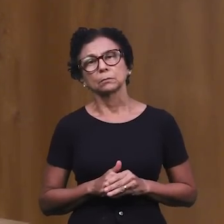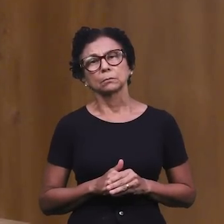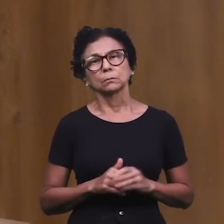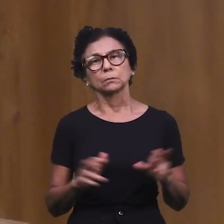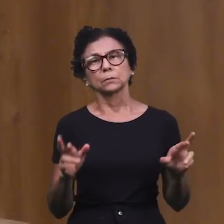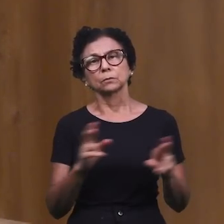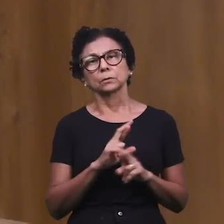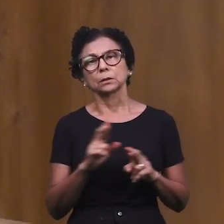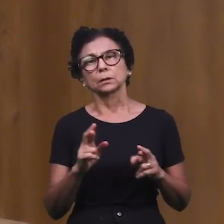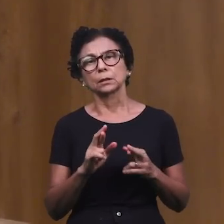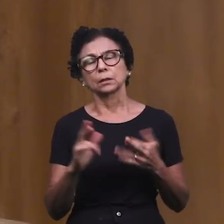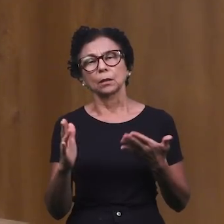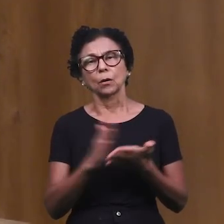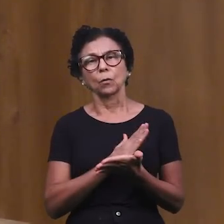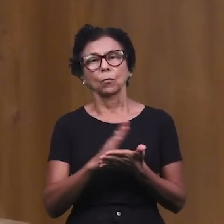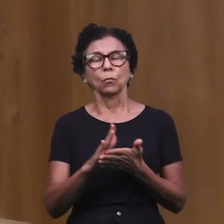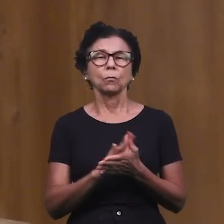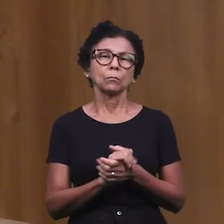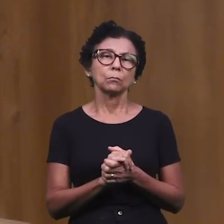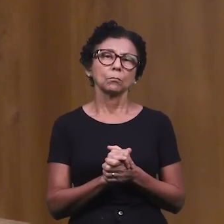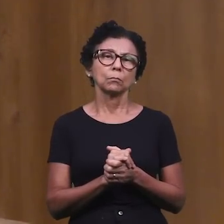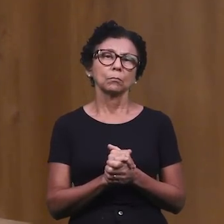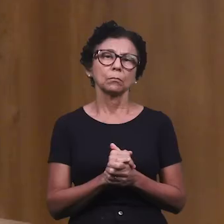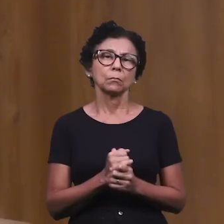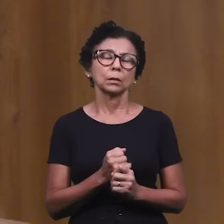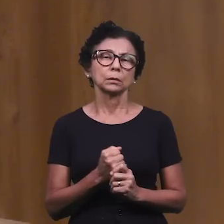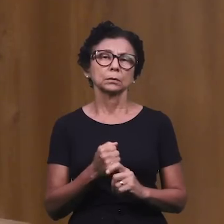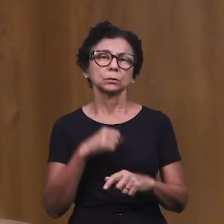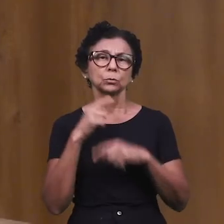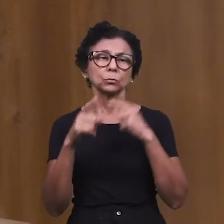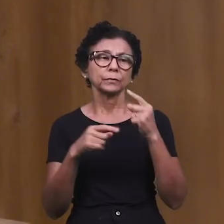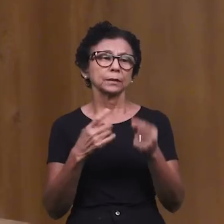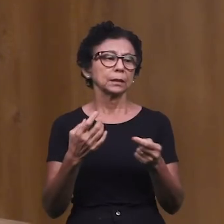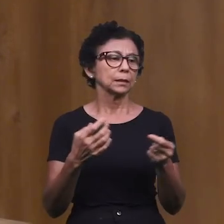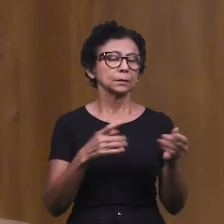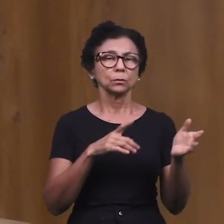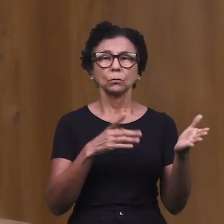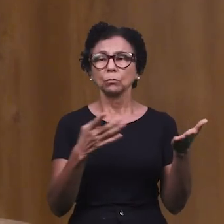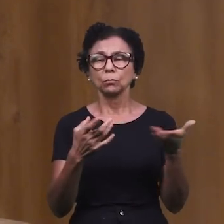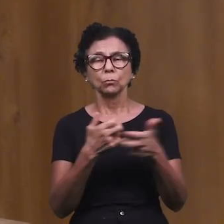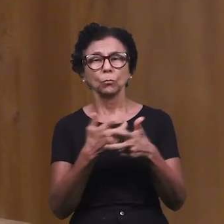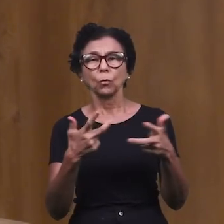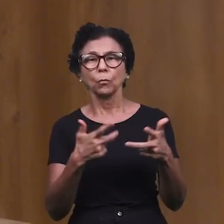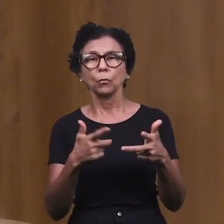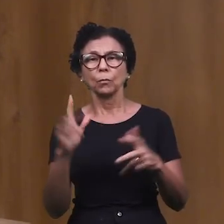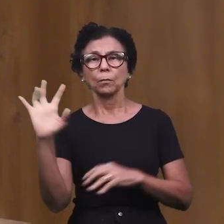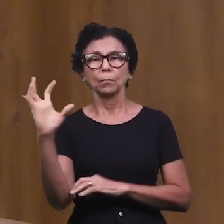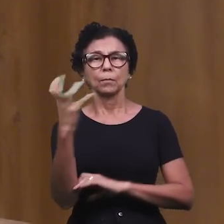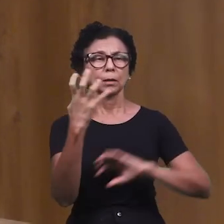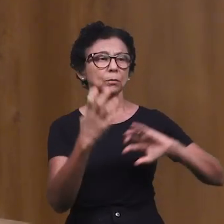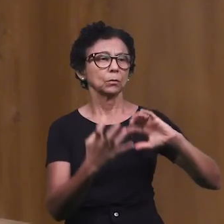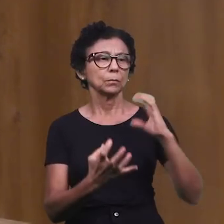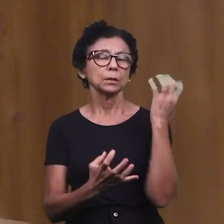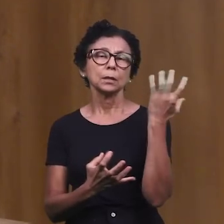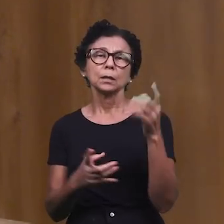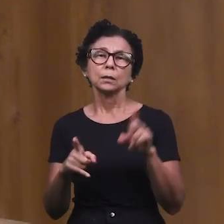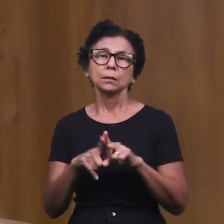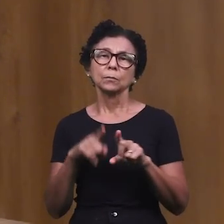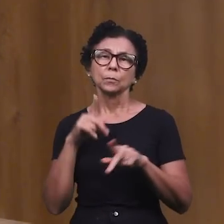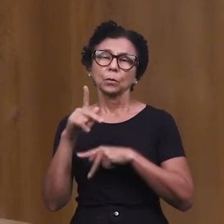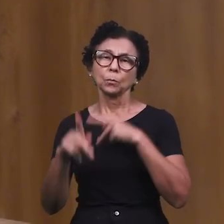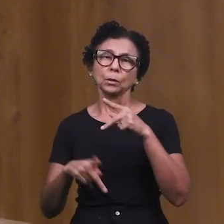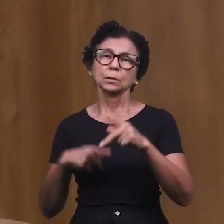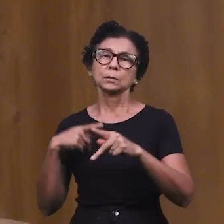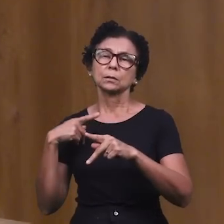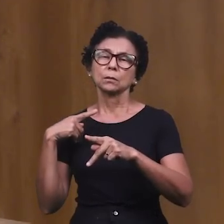questões aleatórias, você tem as pressões do meio ambiente que fazem com que as características das populações se modificam ao longo do tempo. Então é